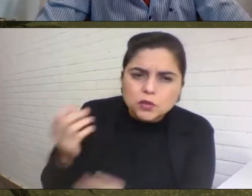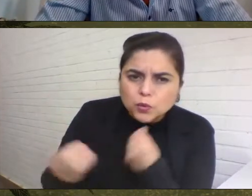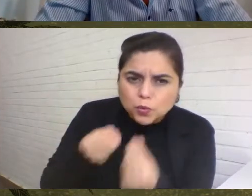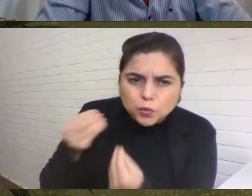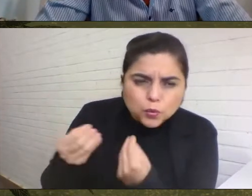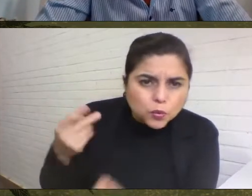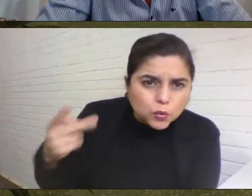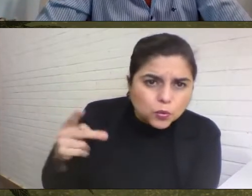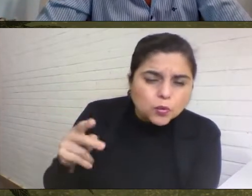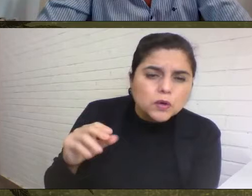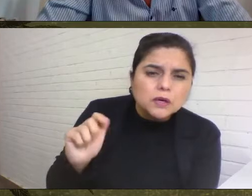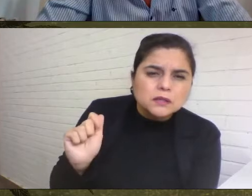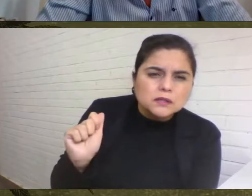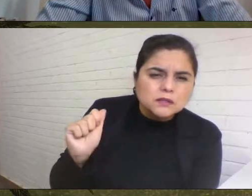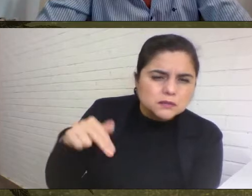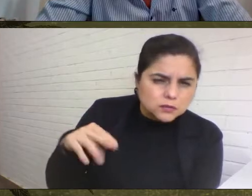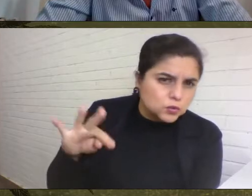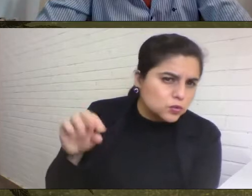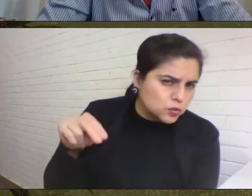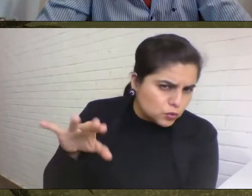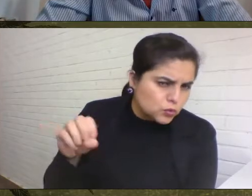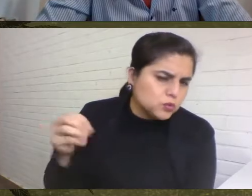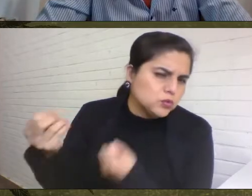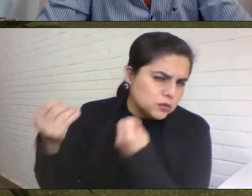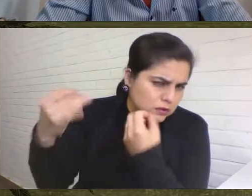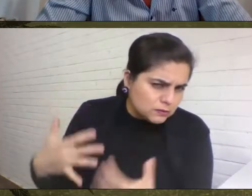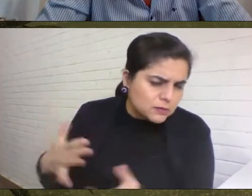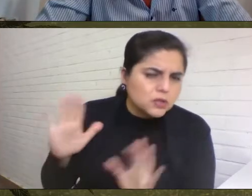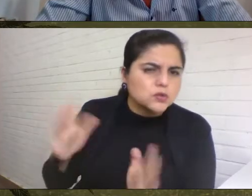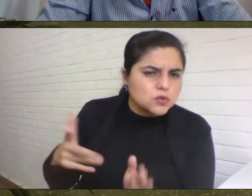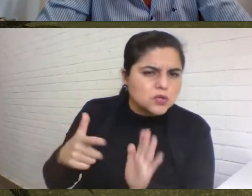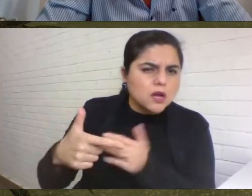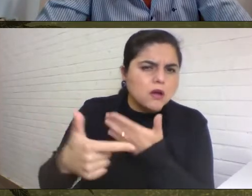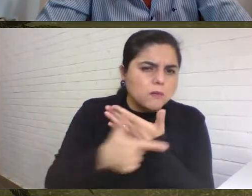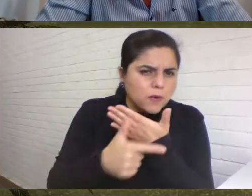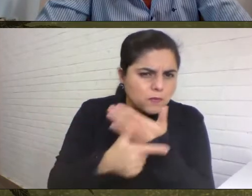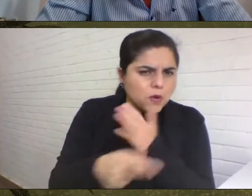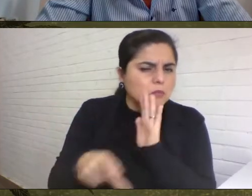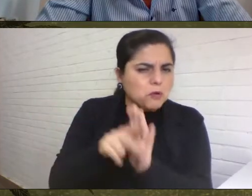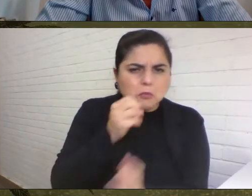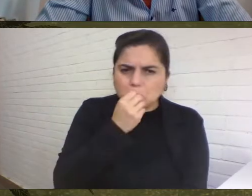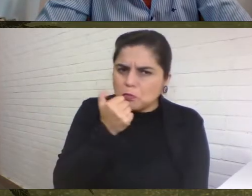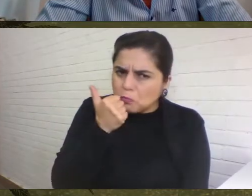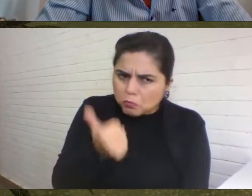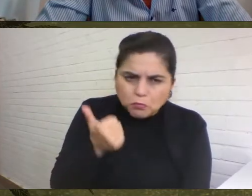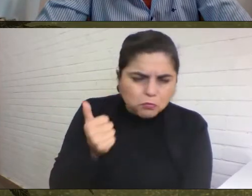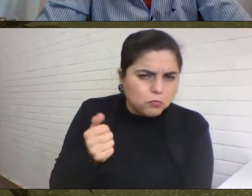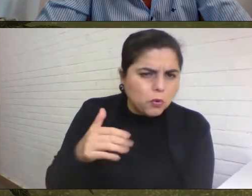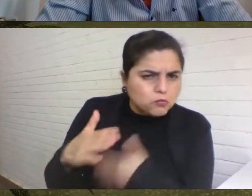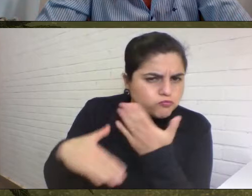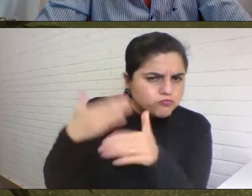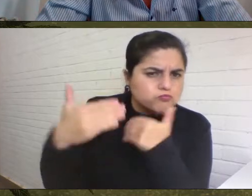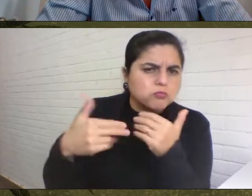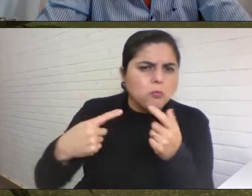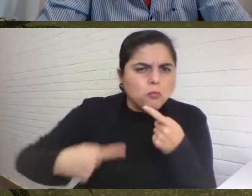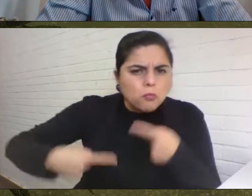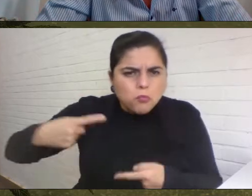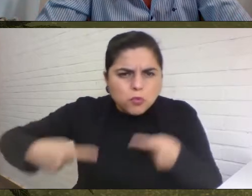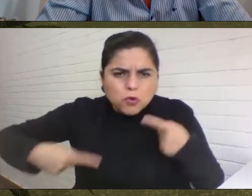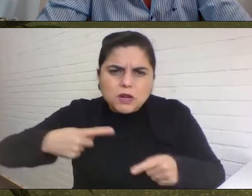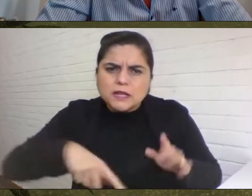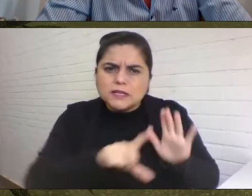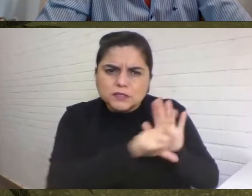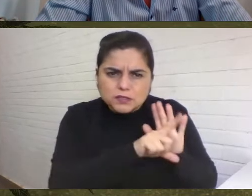António Guterres, como disse, teve um papel determinante na evolução das nossas políticas, mas que é